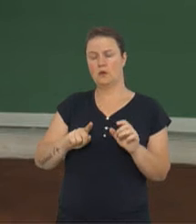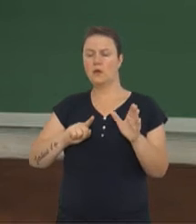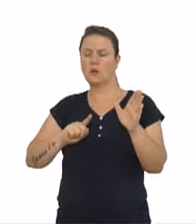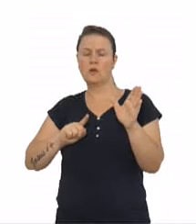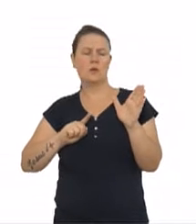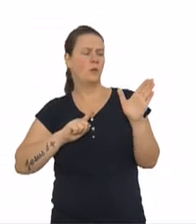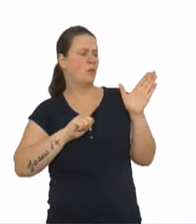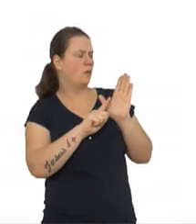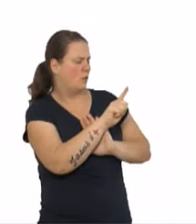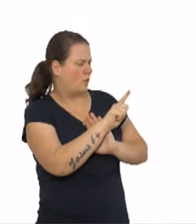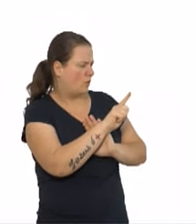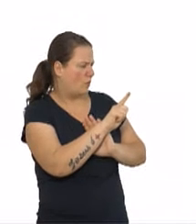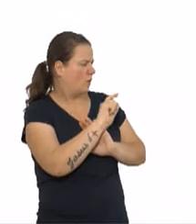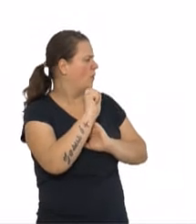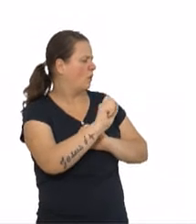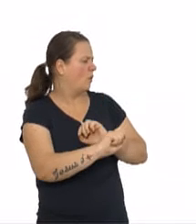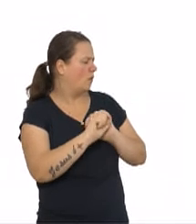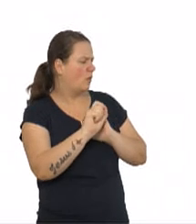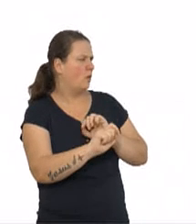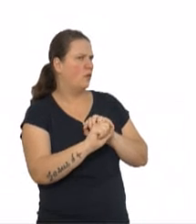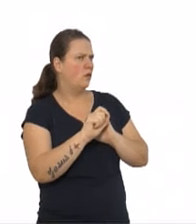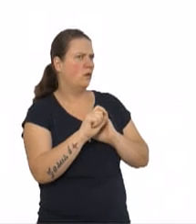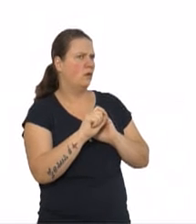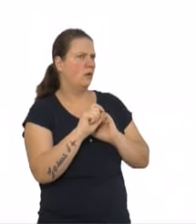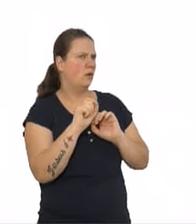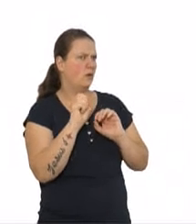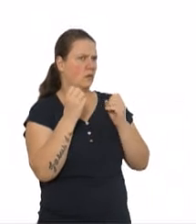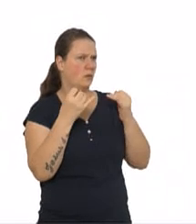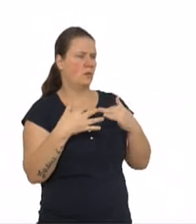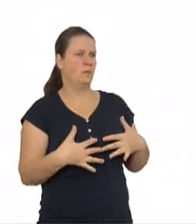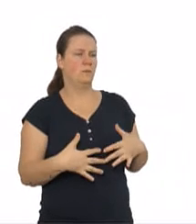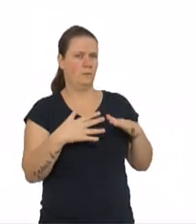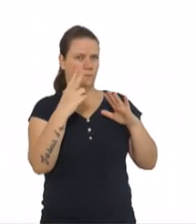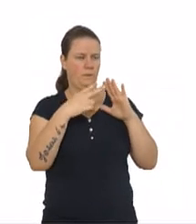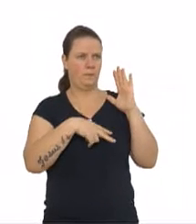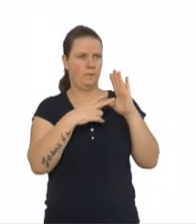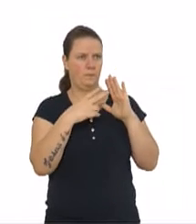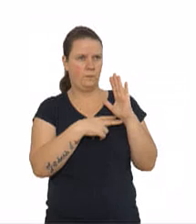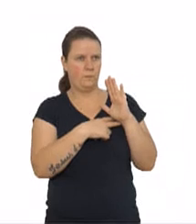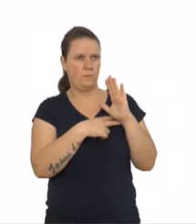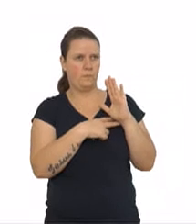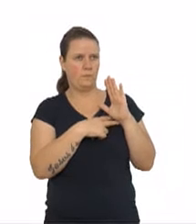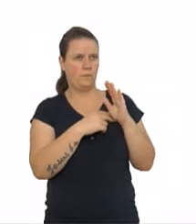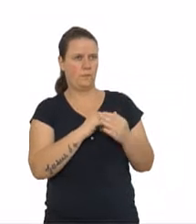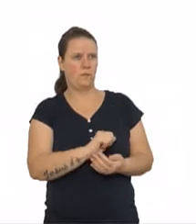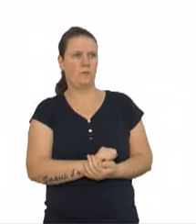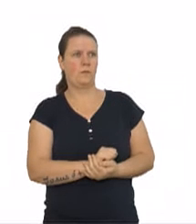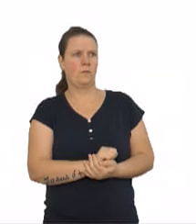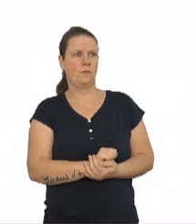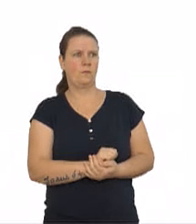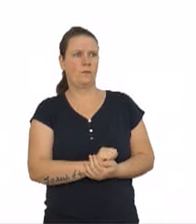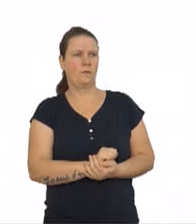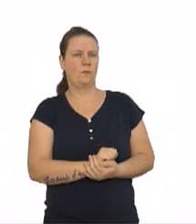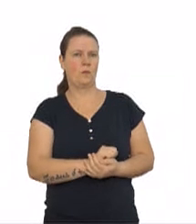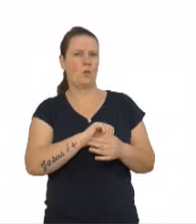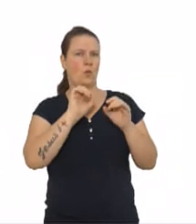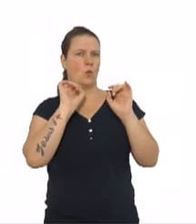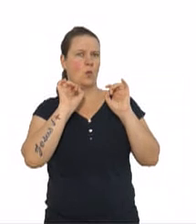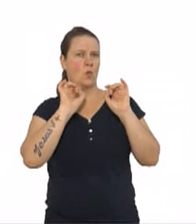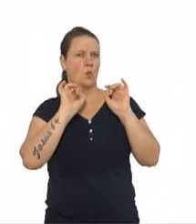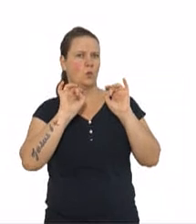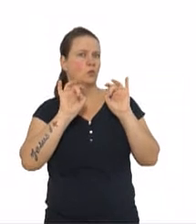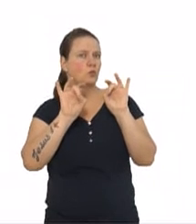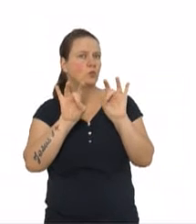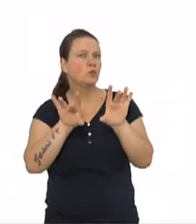RAE, solo, ¿cuándo lleva tilde? Y a RAE responde, el adverbio solo, solamente,